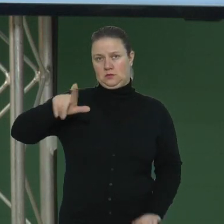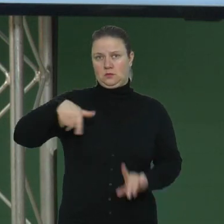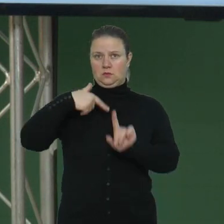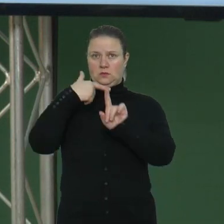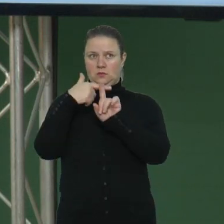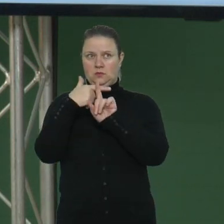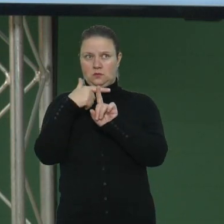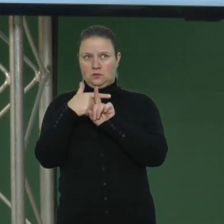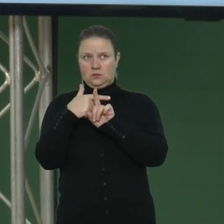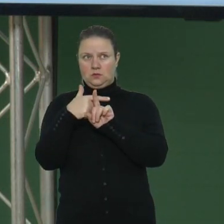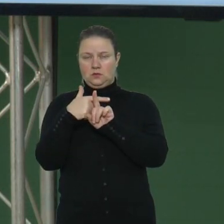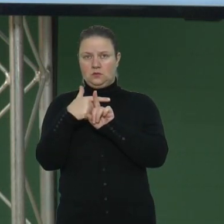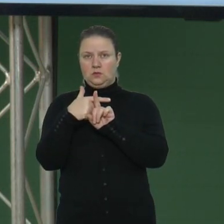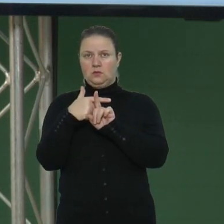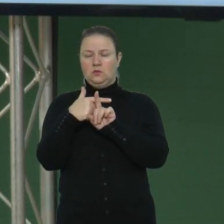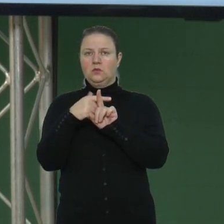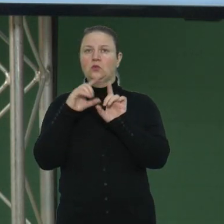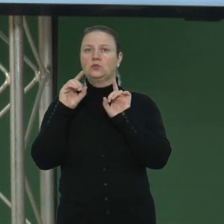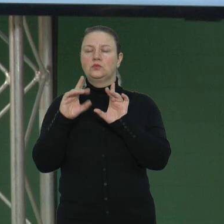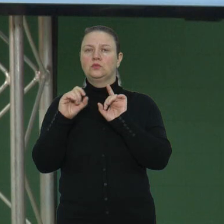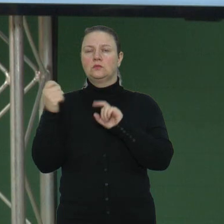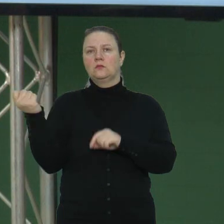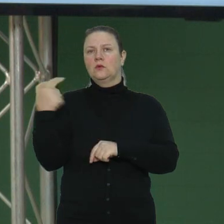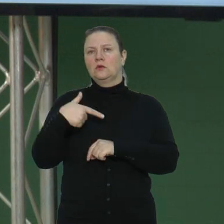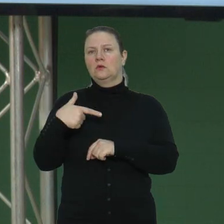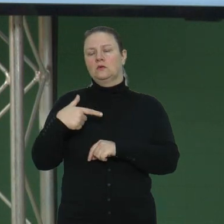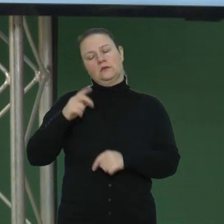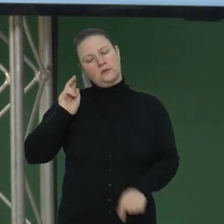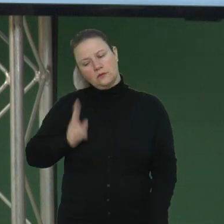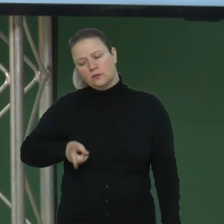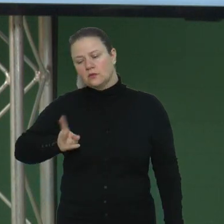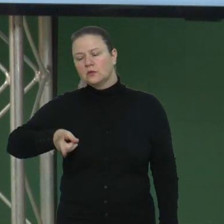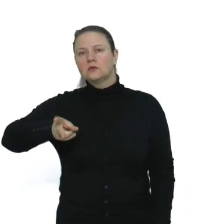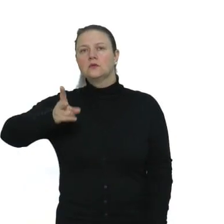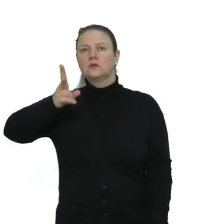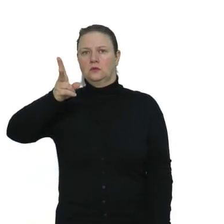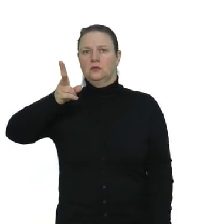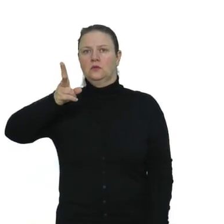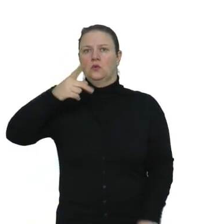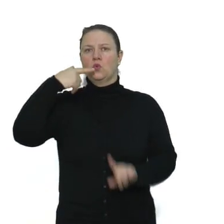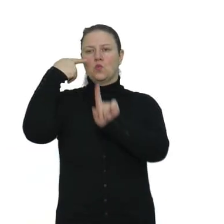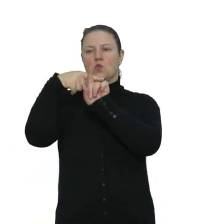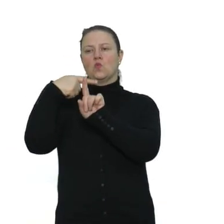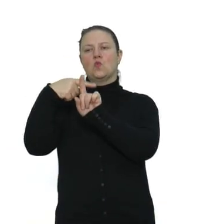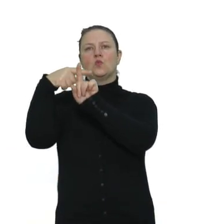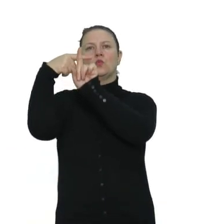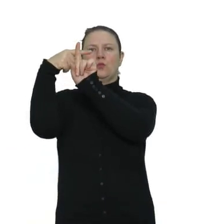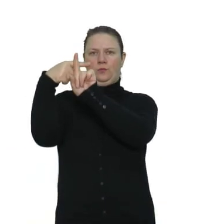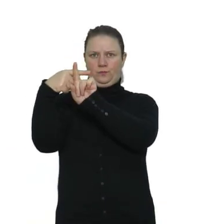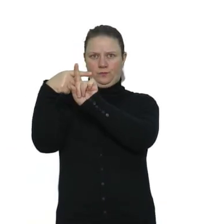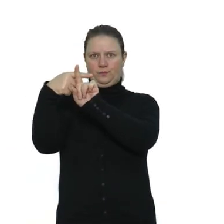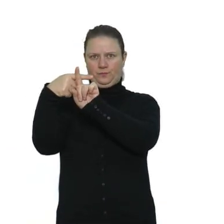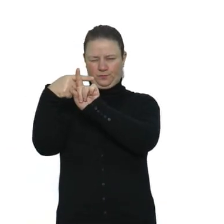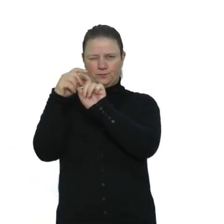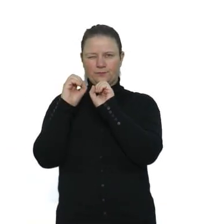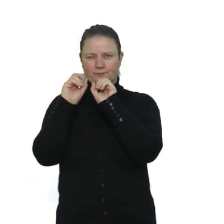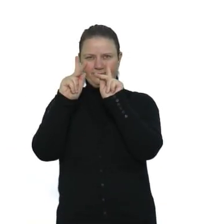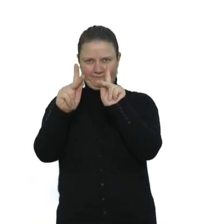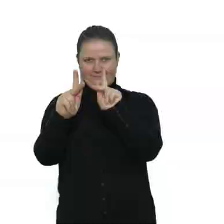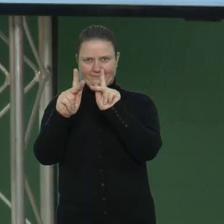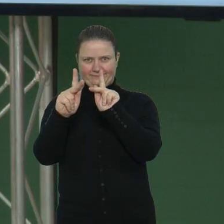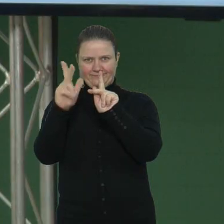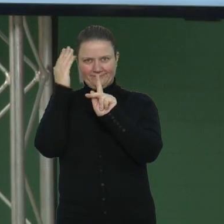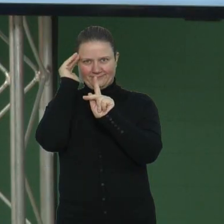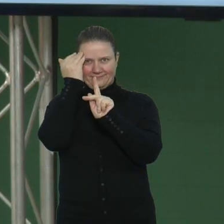ele não está entrando porque é somente maior e vou até o infinito dos números positivos, ok? Entenderam bem como que faz